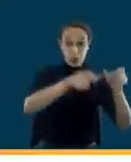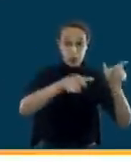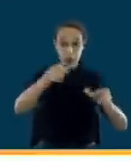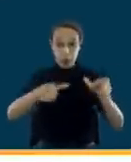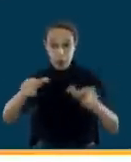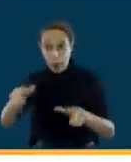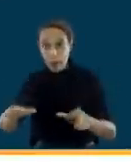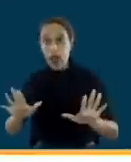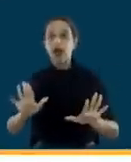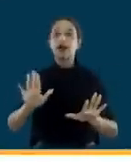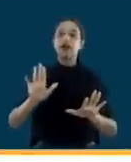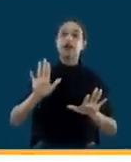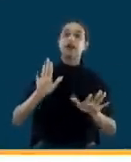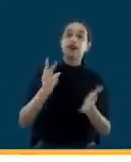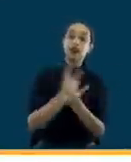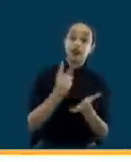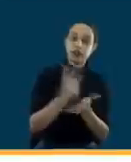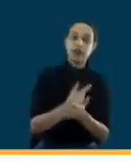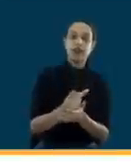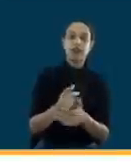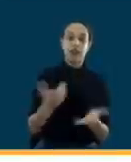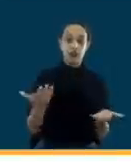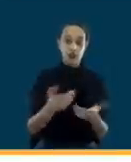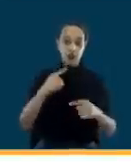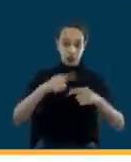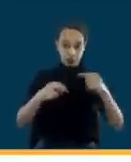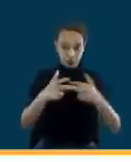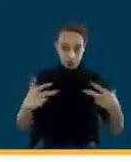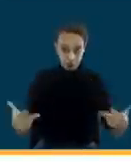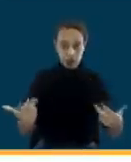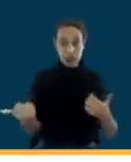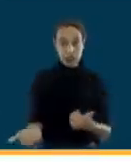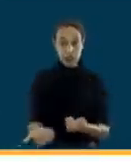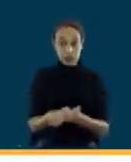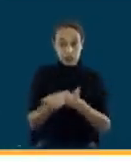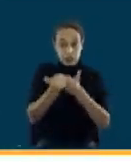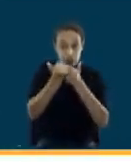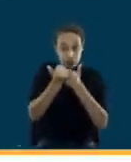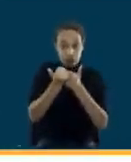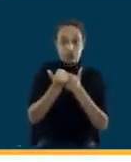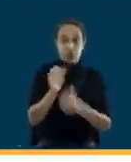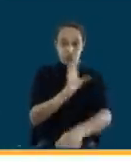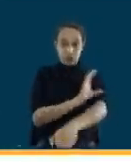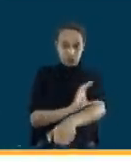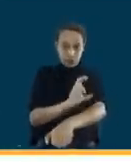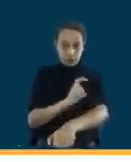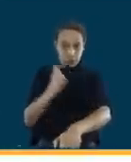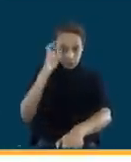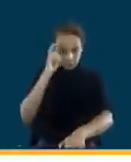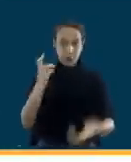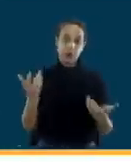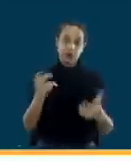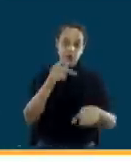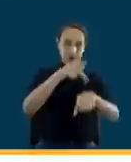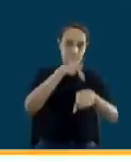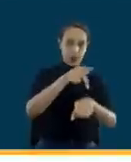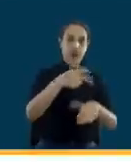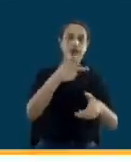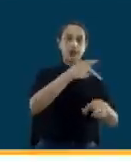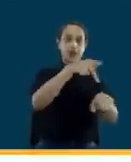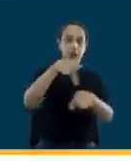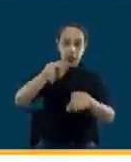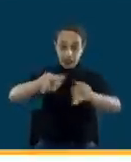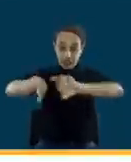tendo, nesse momento, políticas de assistência para a economia da cultura e da arte diferentes em cada país, alguns países, por exemplo,